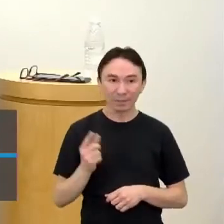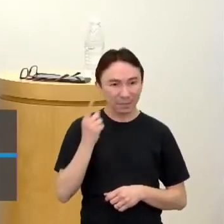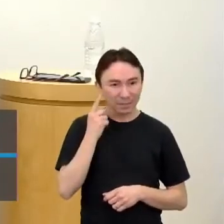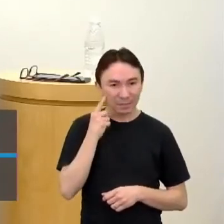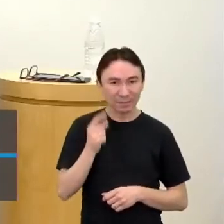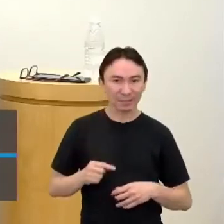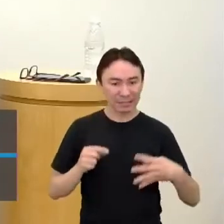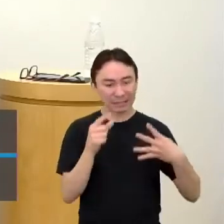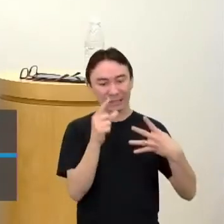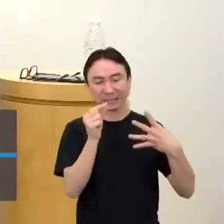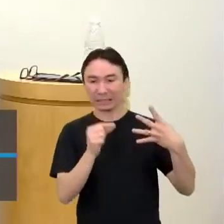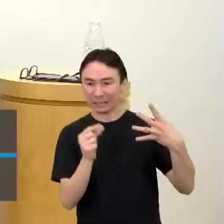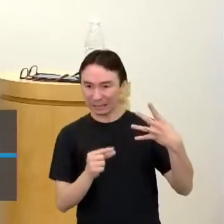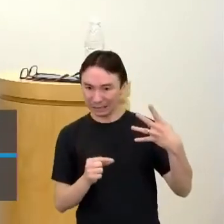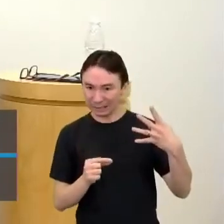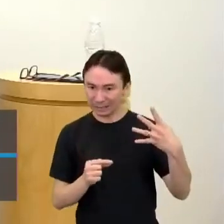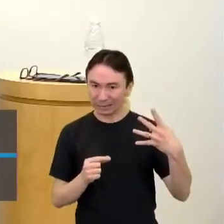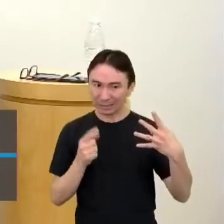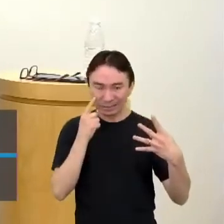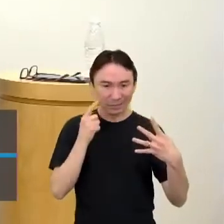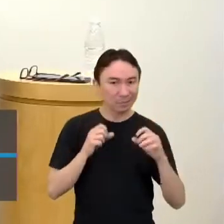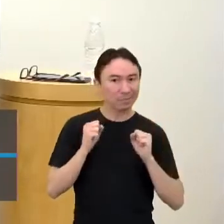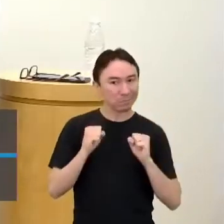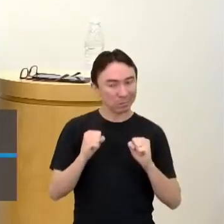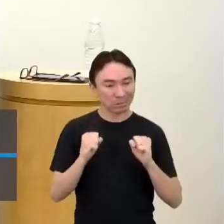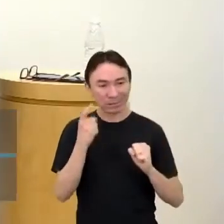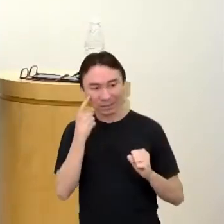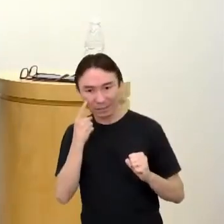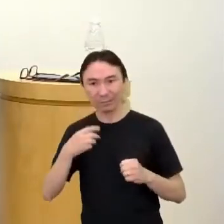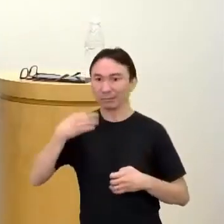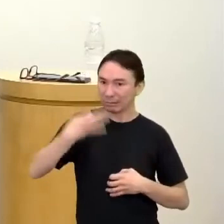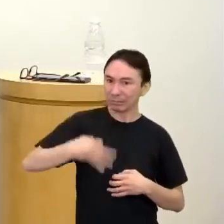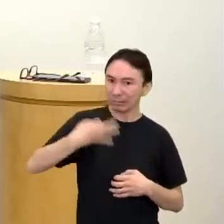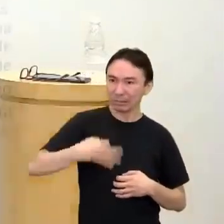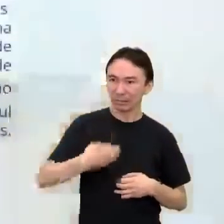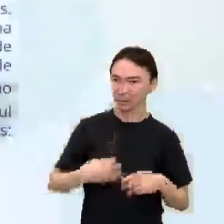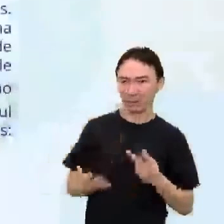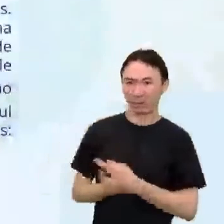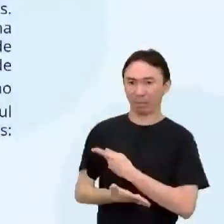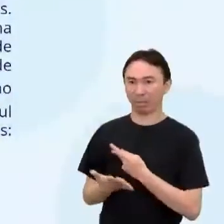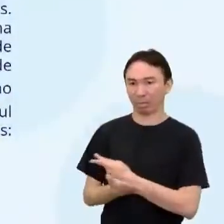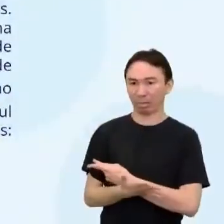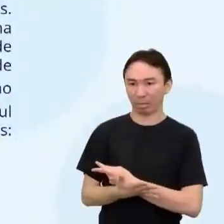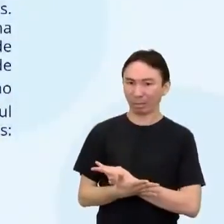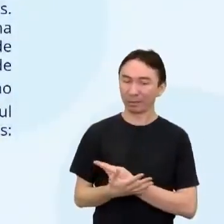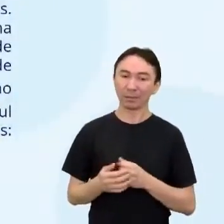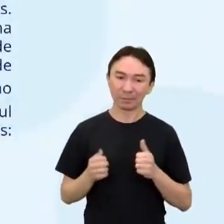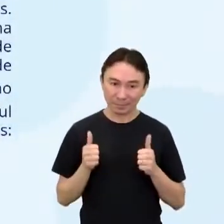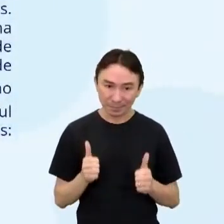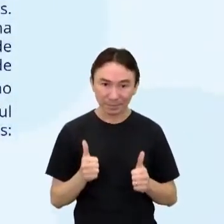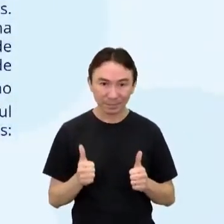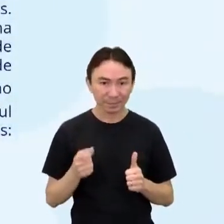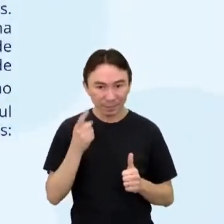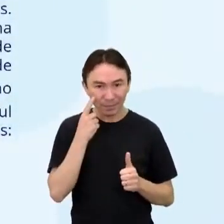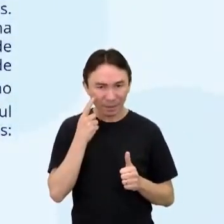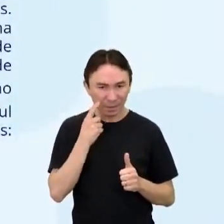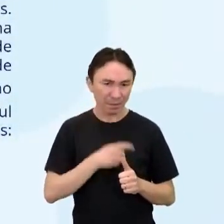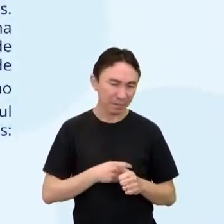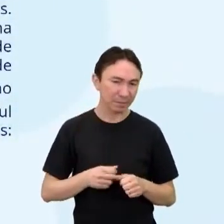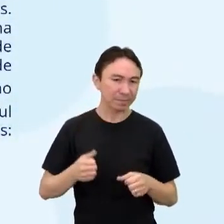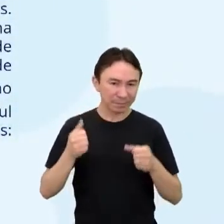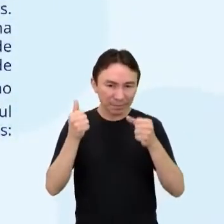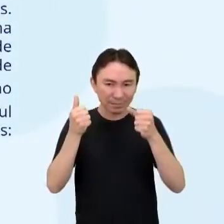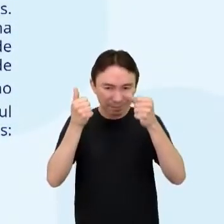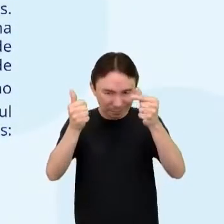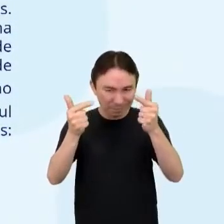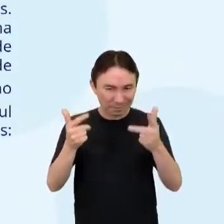gabaritando tudo e você errando. Então, cuidado, jamais menospreze. Tá? Então, o que a gente faz aqui? Ó? A gente descreveu toda a questão e a gente vai